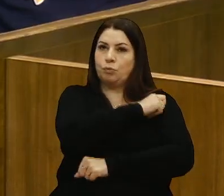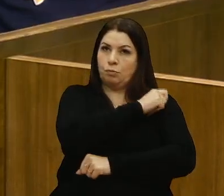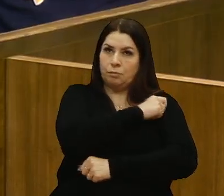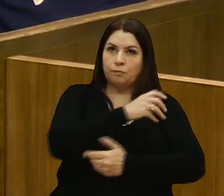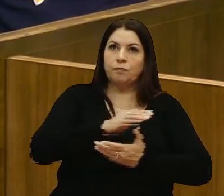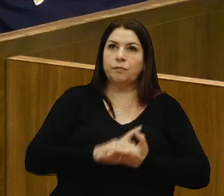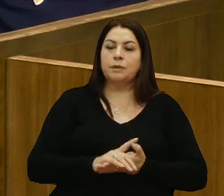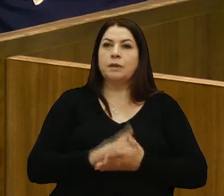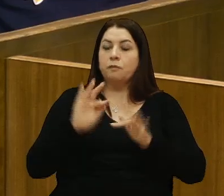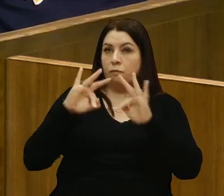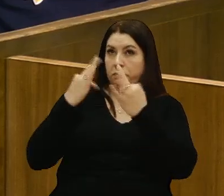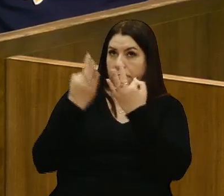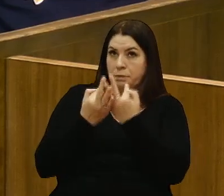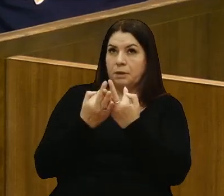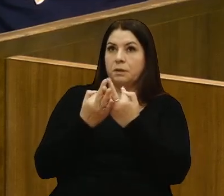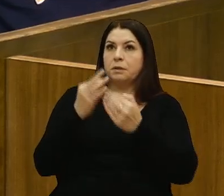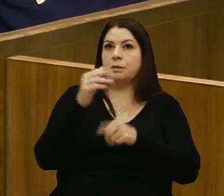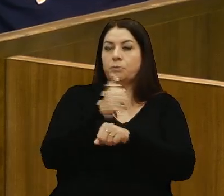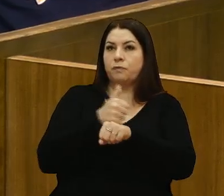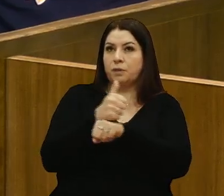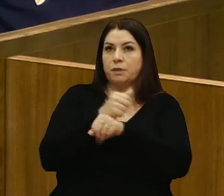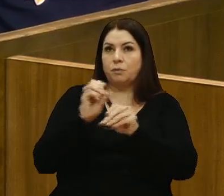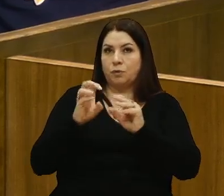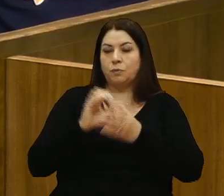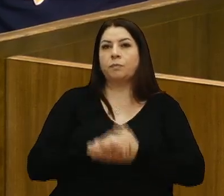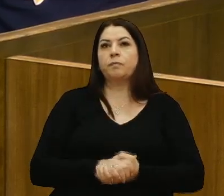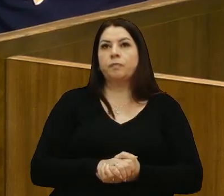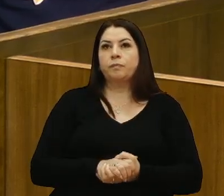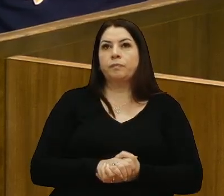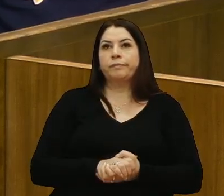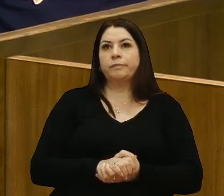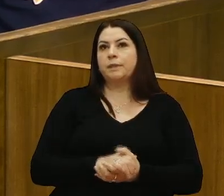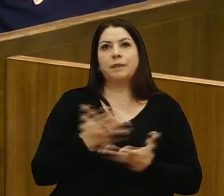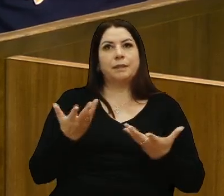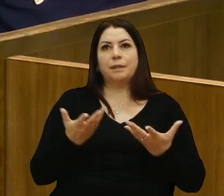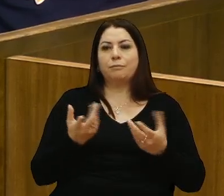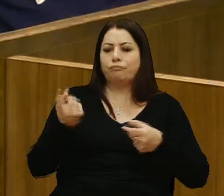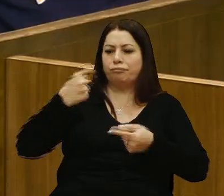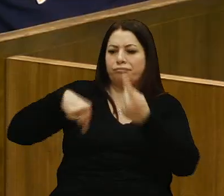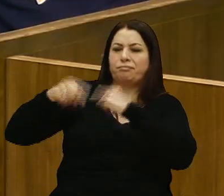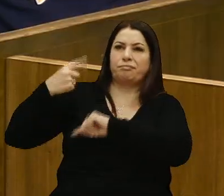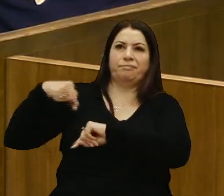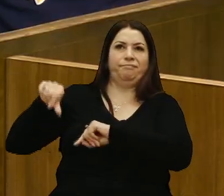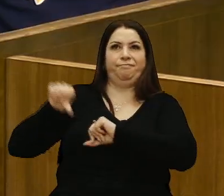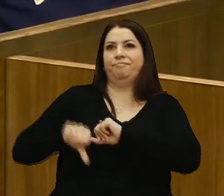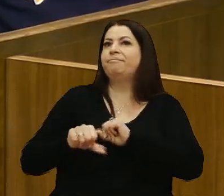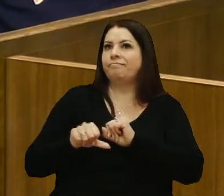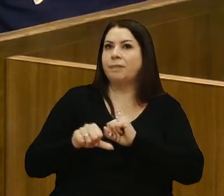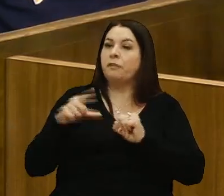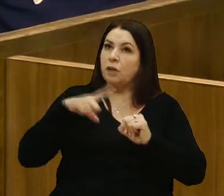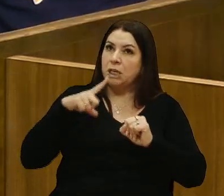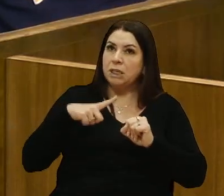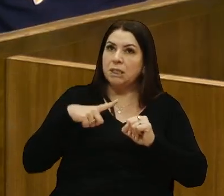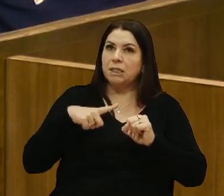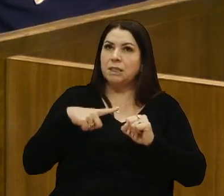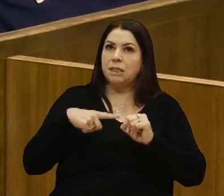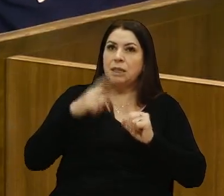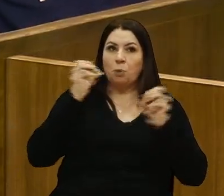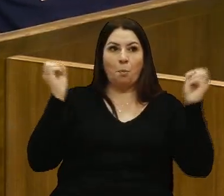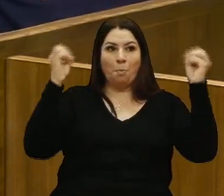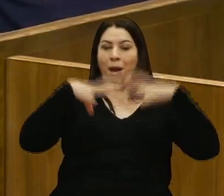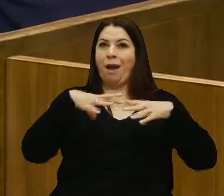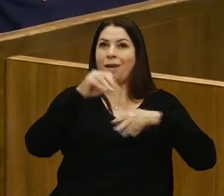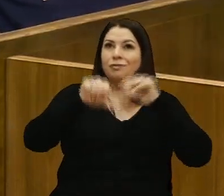estudantes, famílias e profissionais da educação. É um grande retrocesso. Vai existir uma mágica que